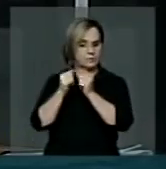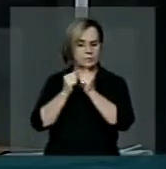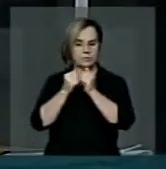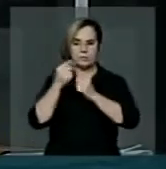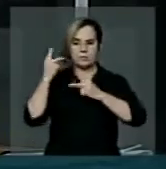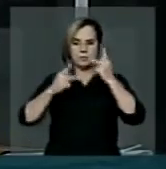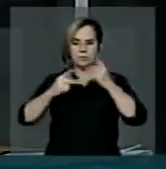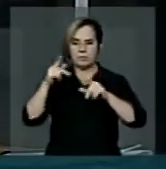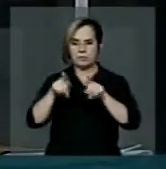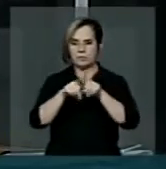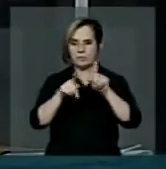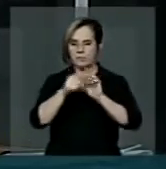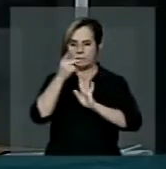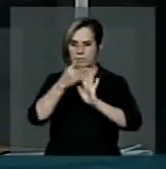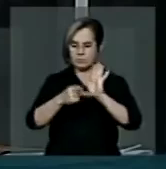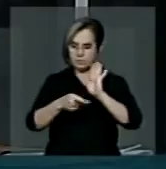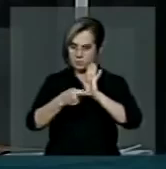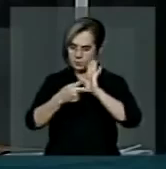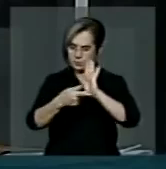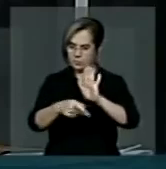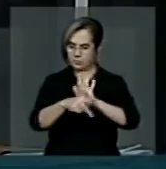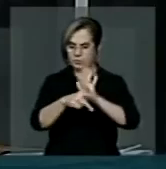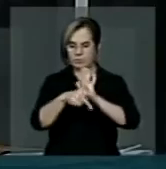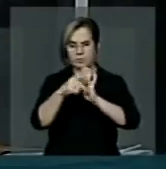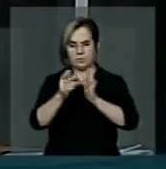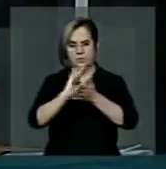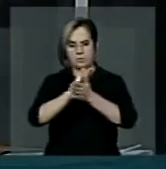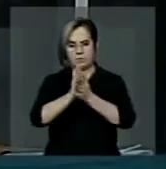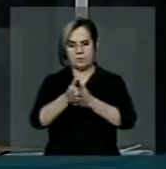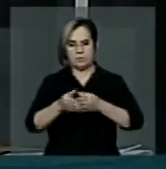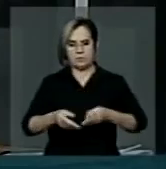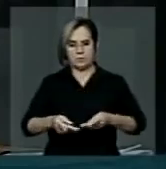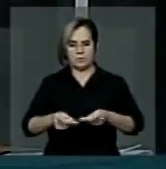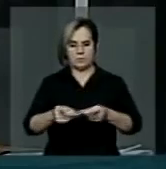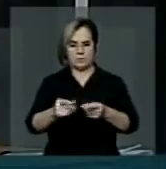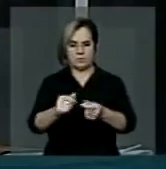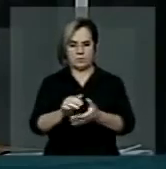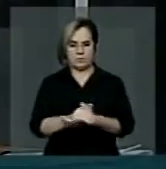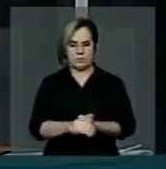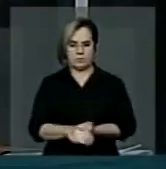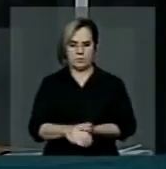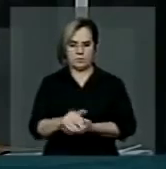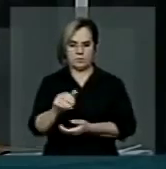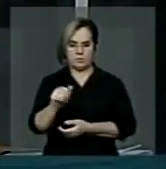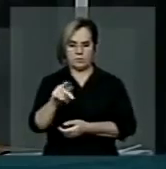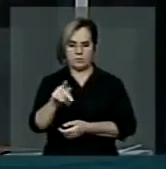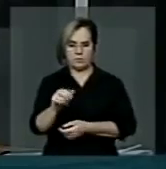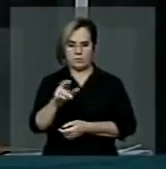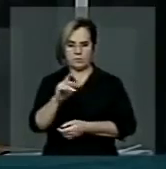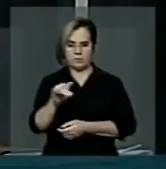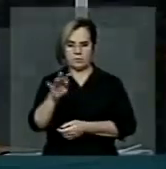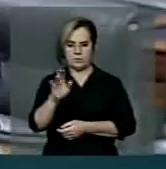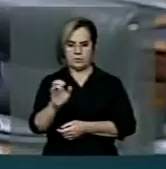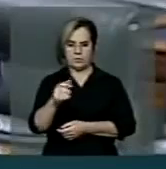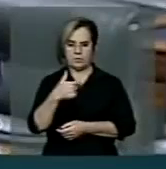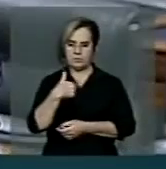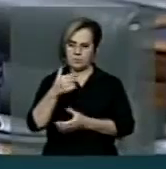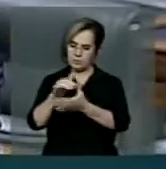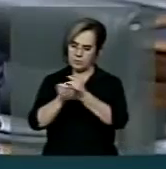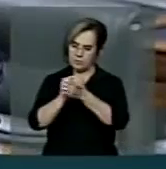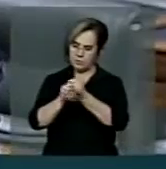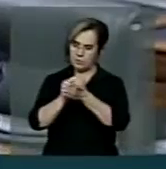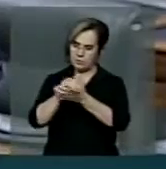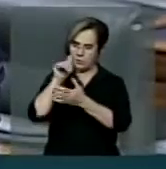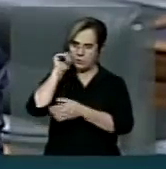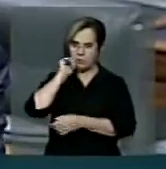e programas que lhes afetem. Deputado Janete. Concedo a parte, deputado. Quero cumprimentá-la pelo